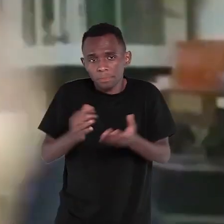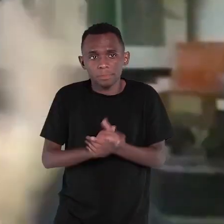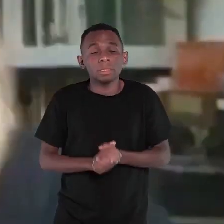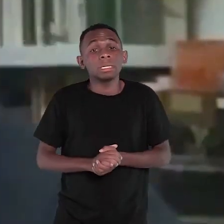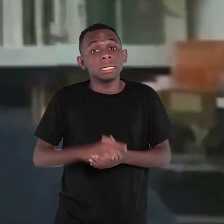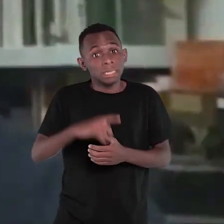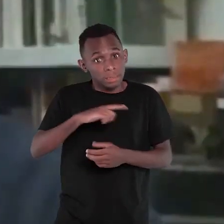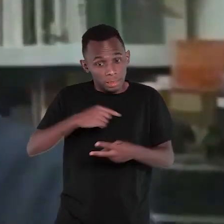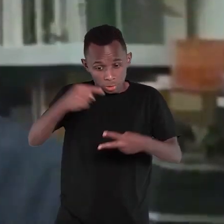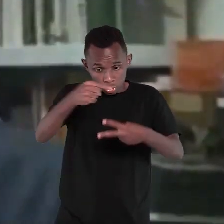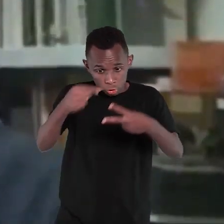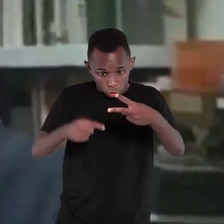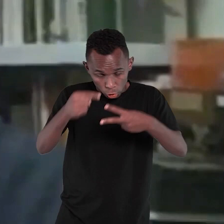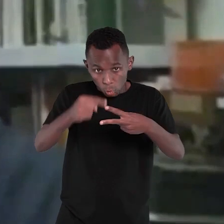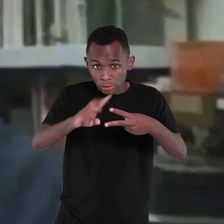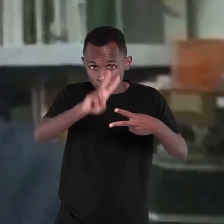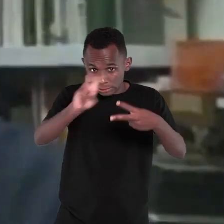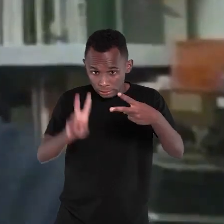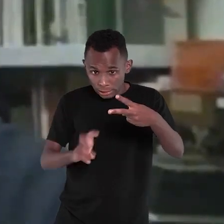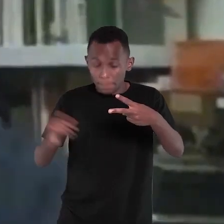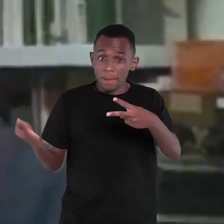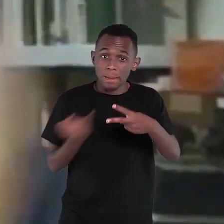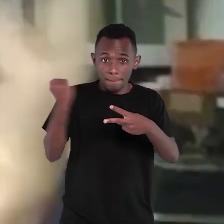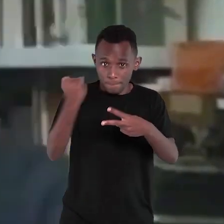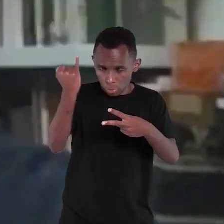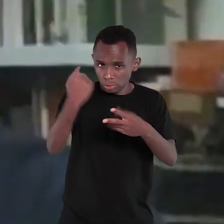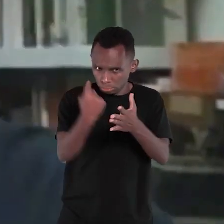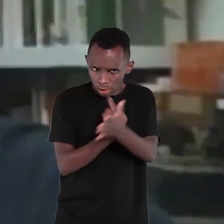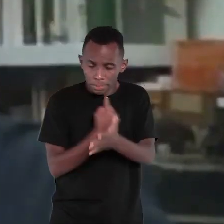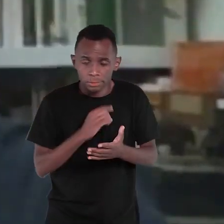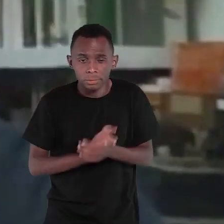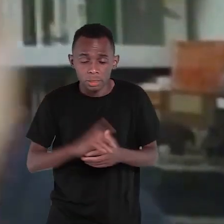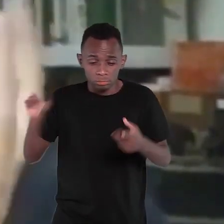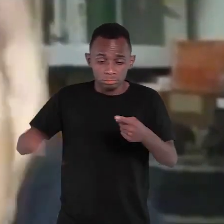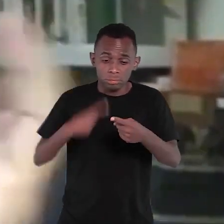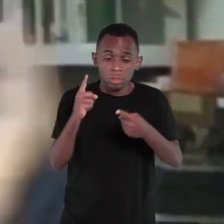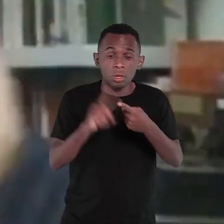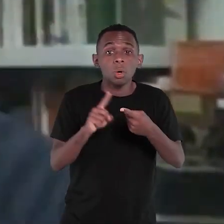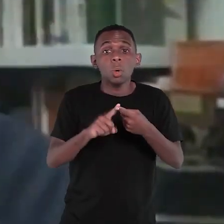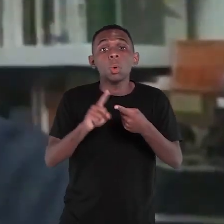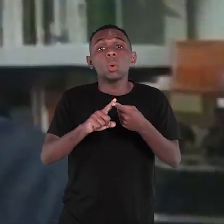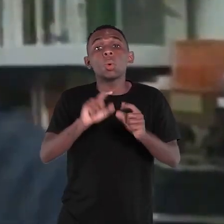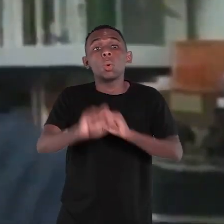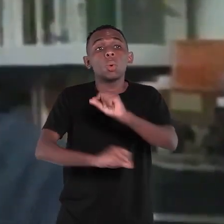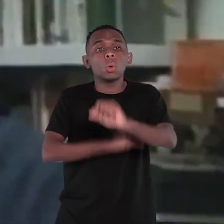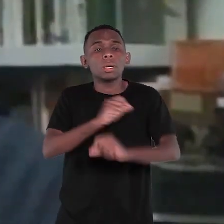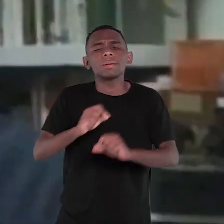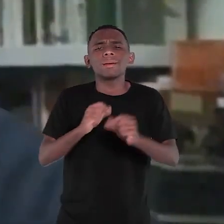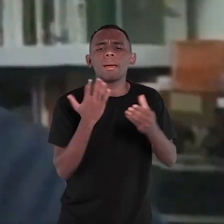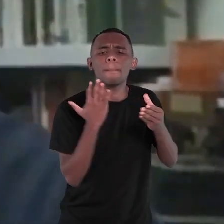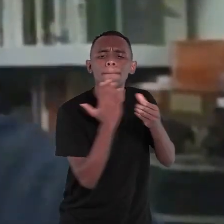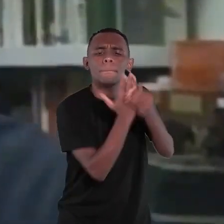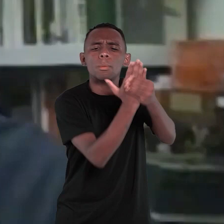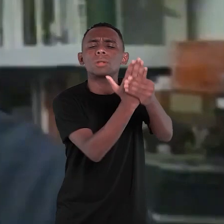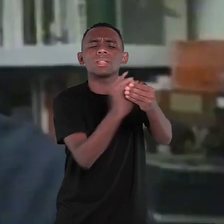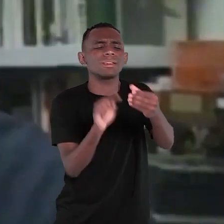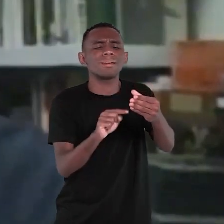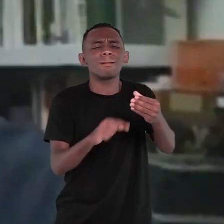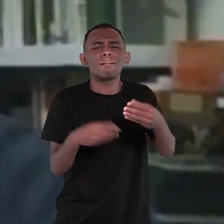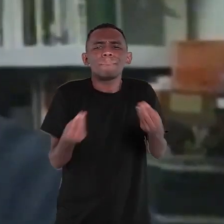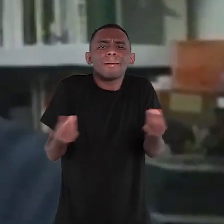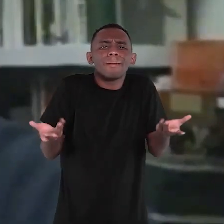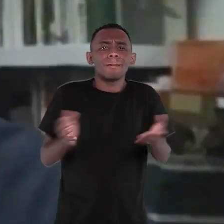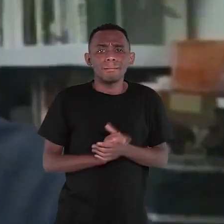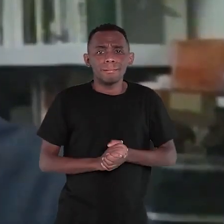tem dois aspectos importantes na sua pergunta, no meu entender. Um é essa questão da biblioteca, do para